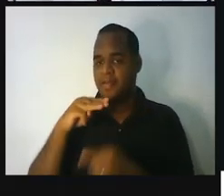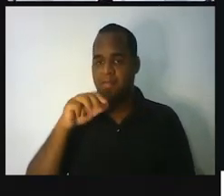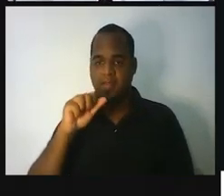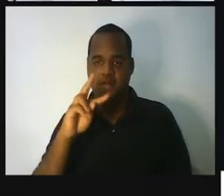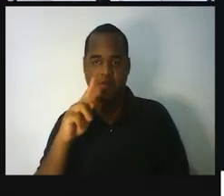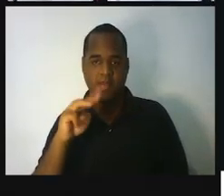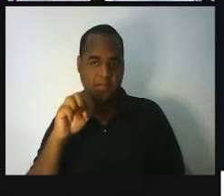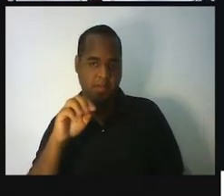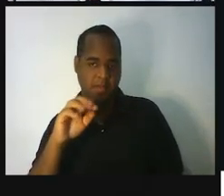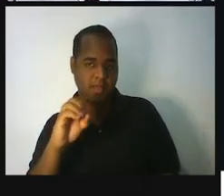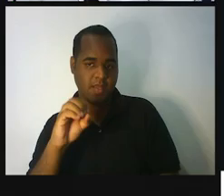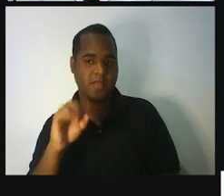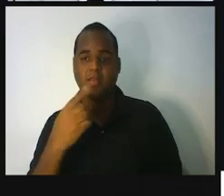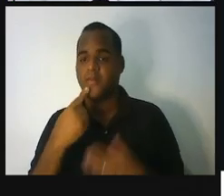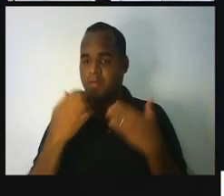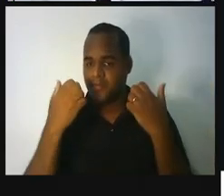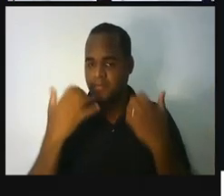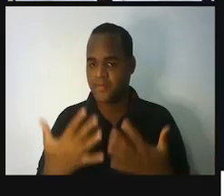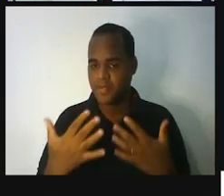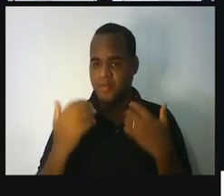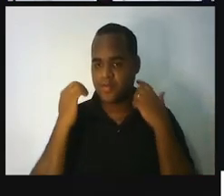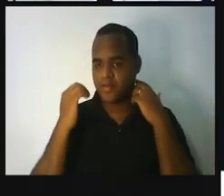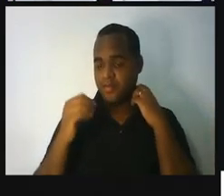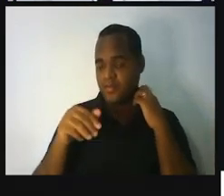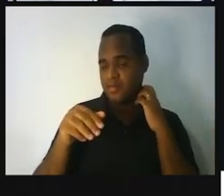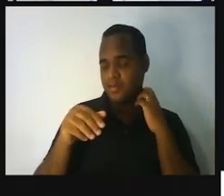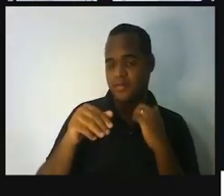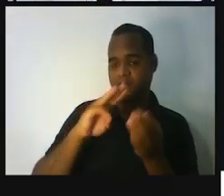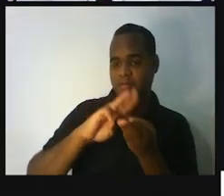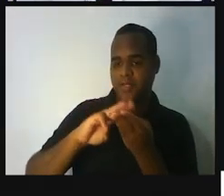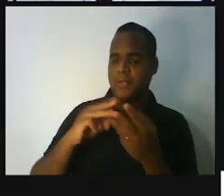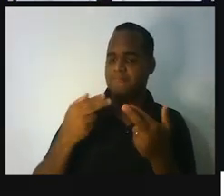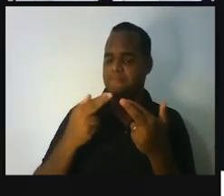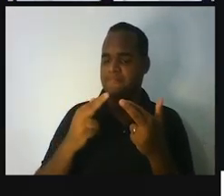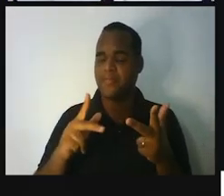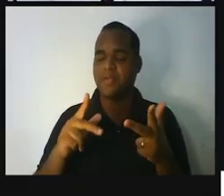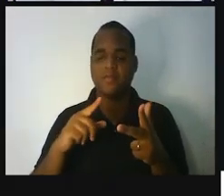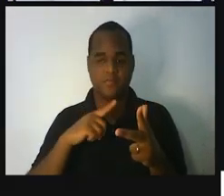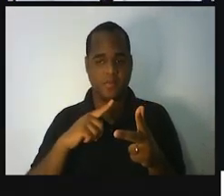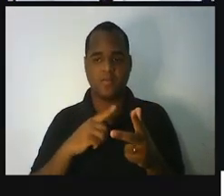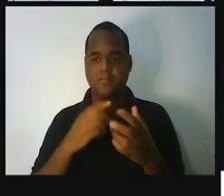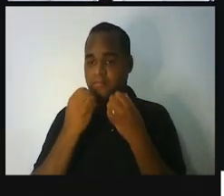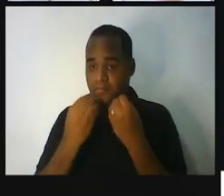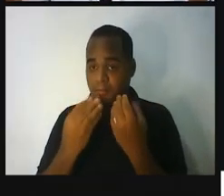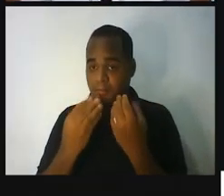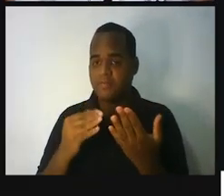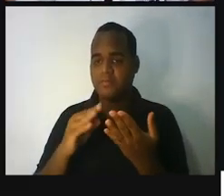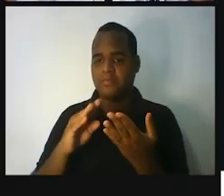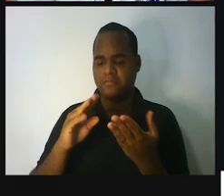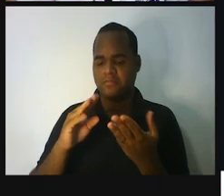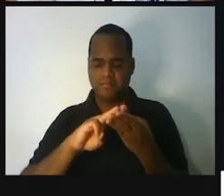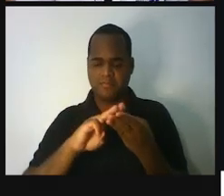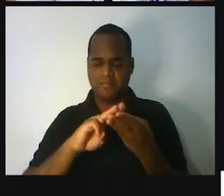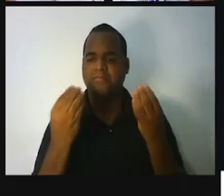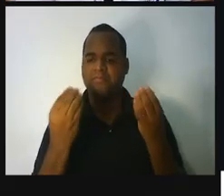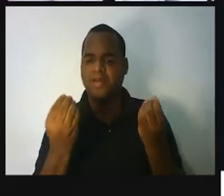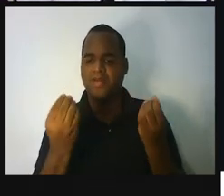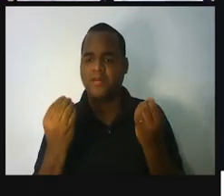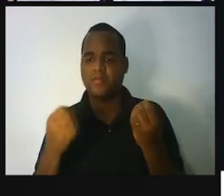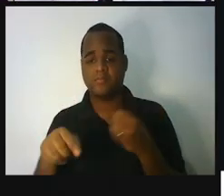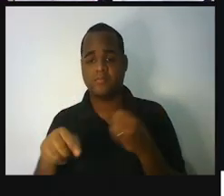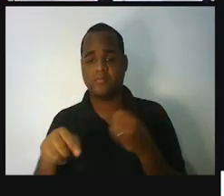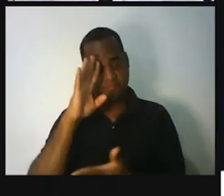o podcast que vai te apresentar a matemática de um jeitinho diferente. Matemática para quê? Acho que até